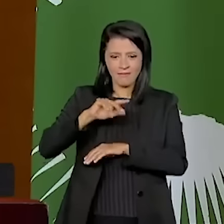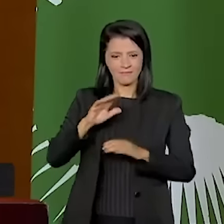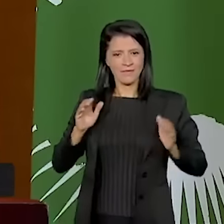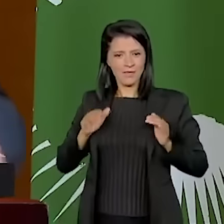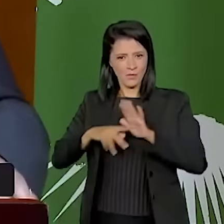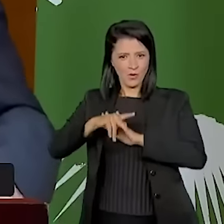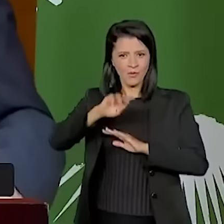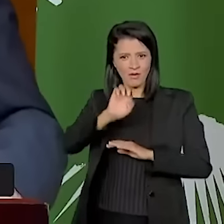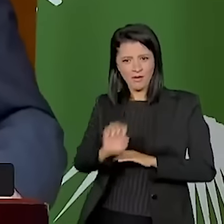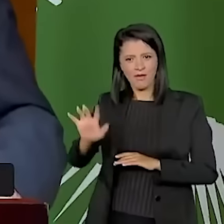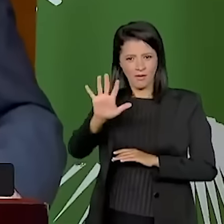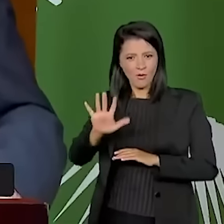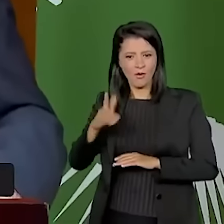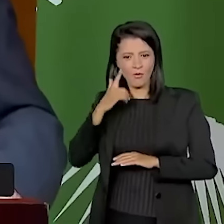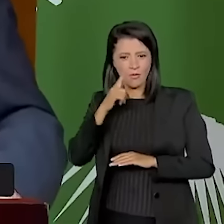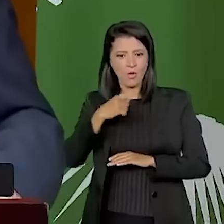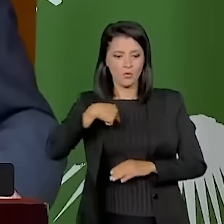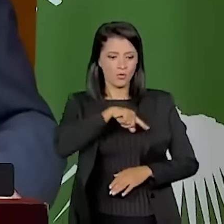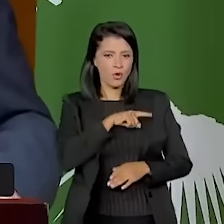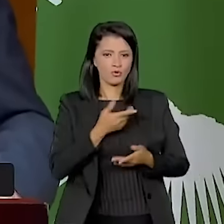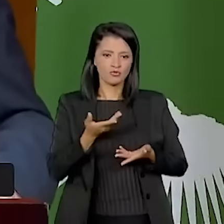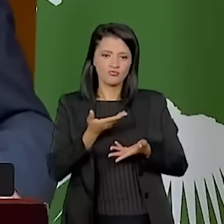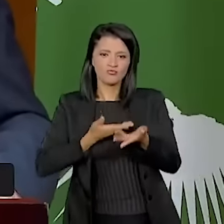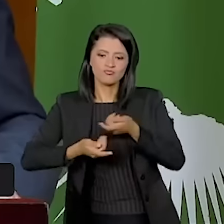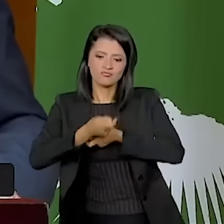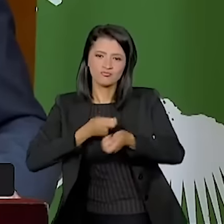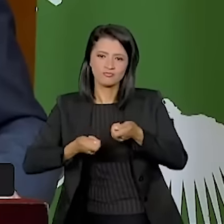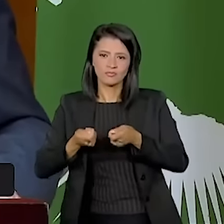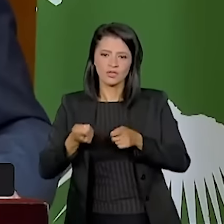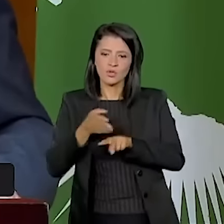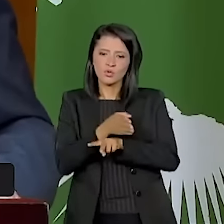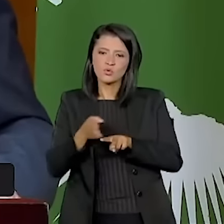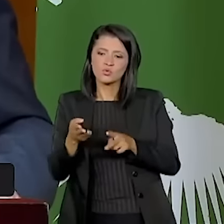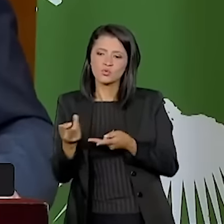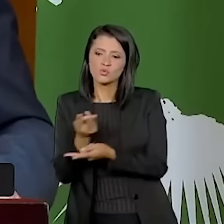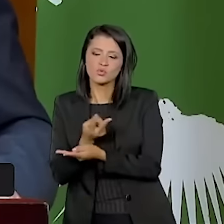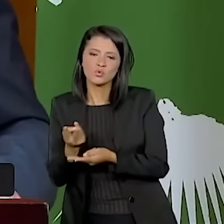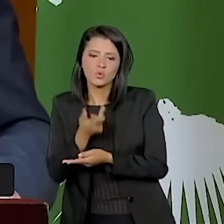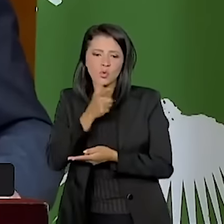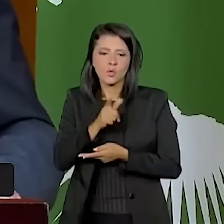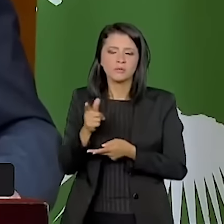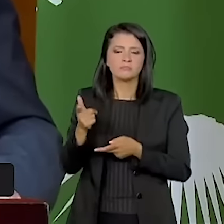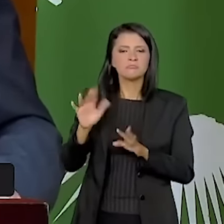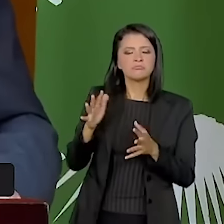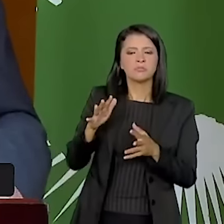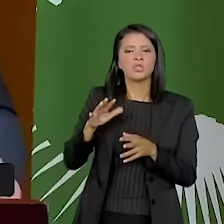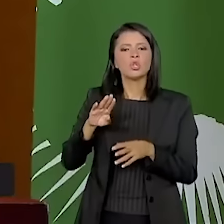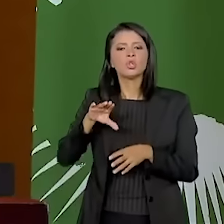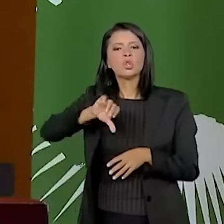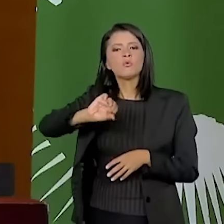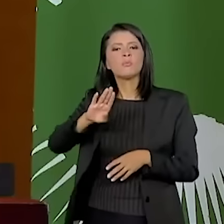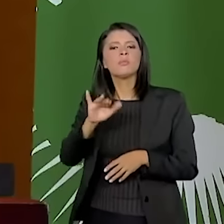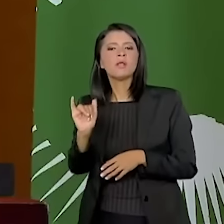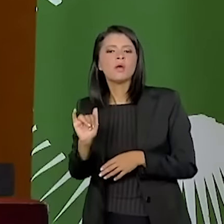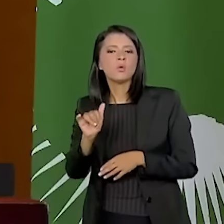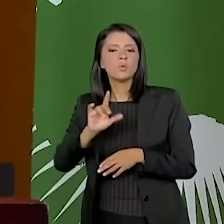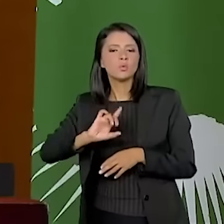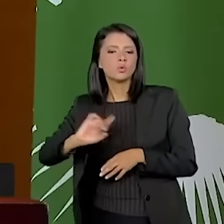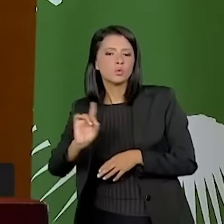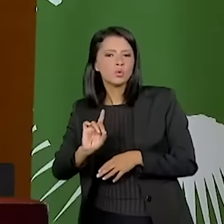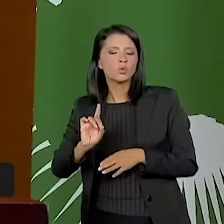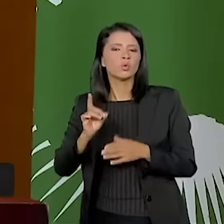Europa, o nosso comércio bilateral, o fluxo não ultrapassa 8, 9 bilhões de dólares. E com os países em